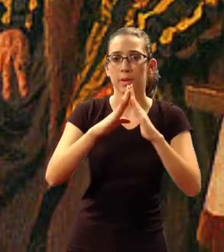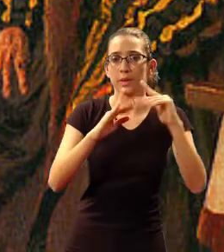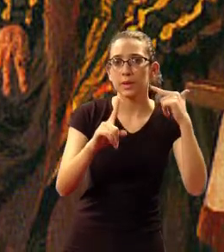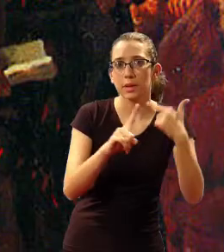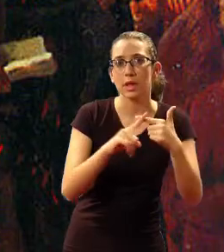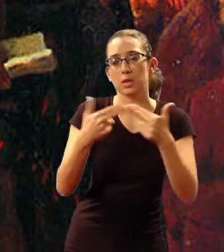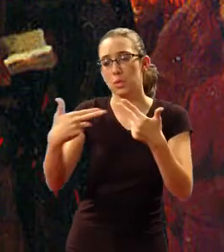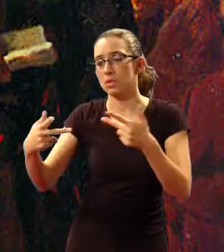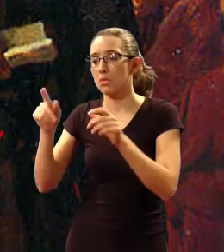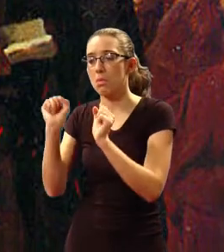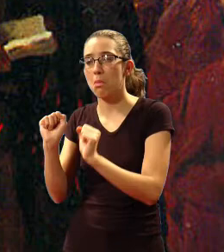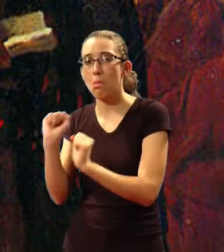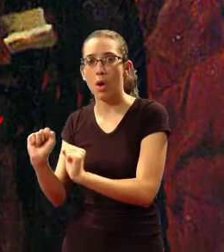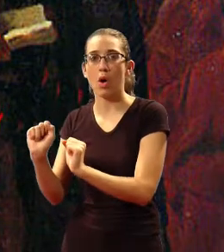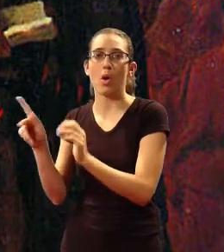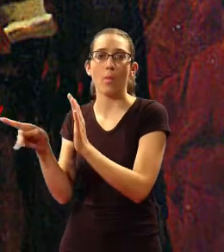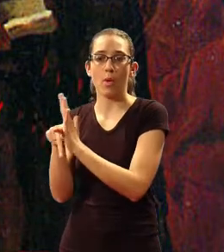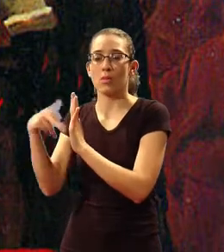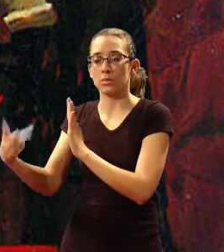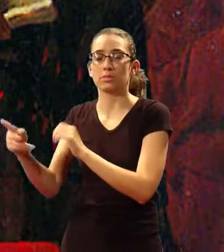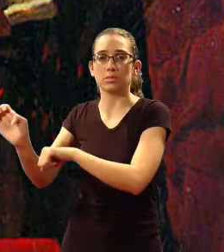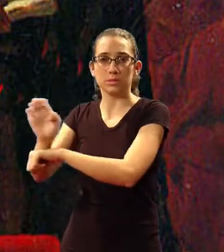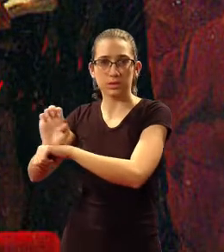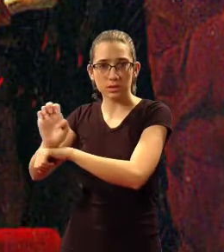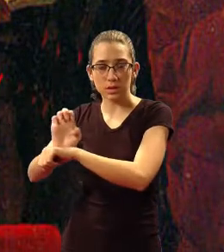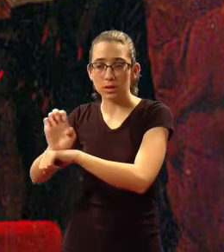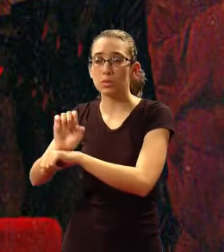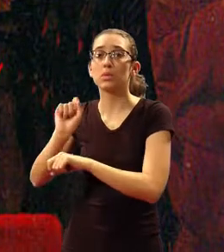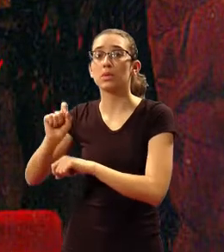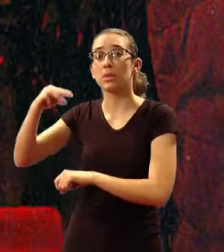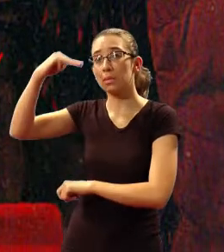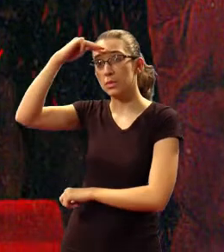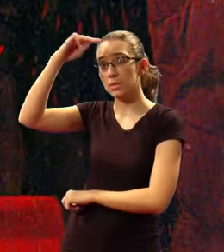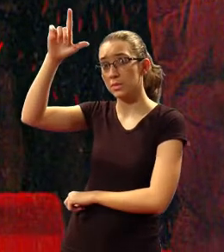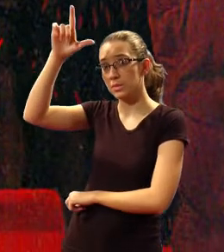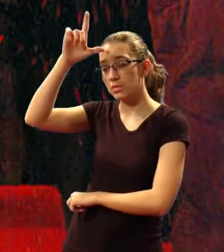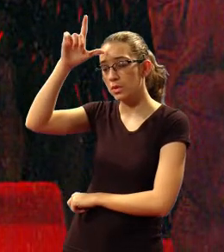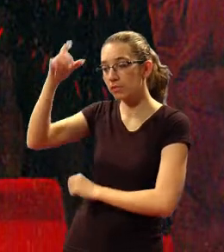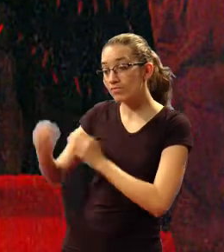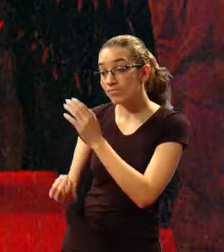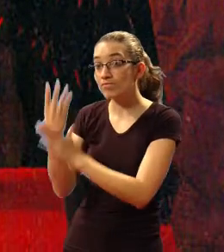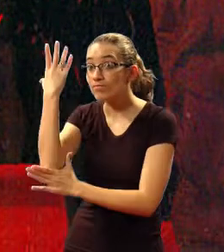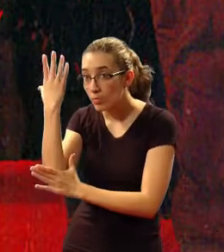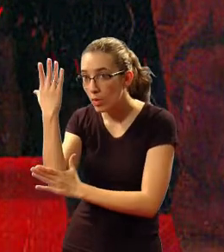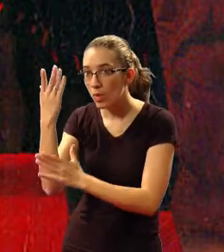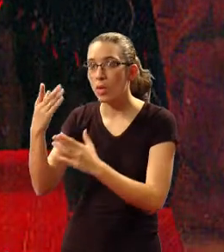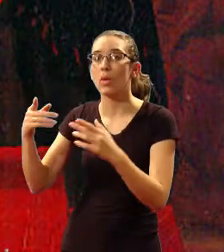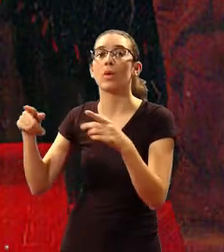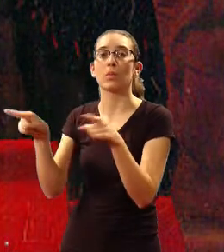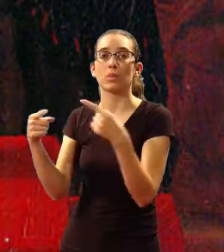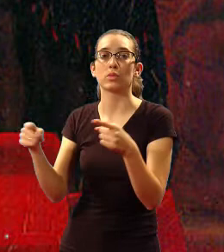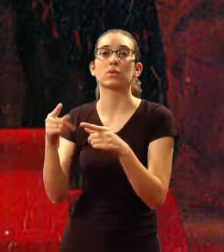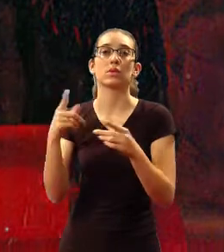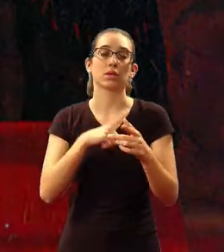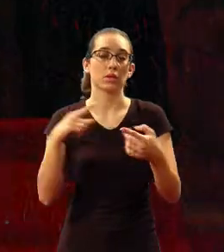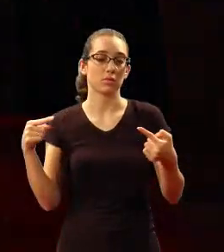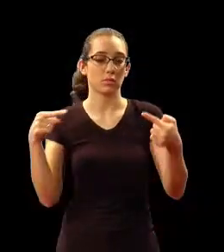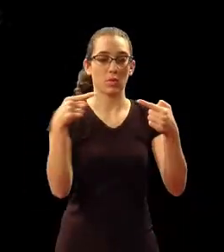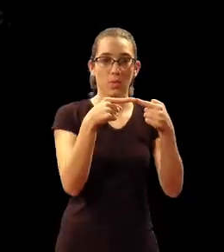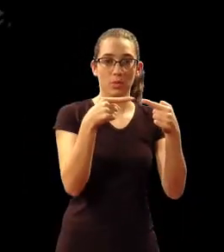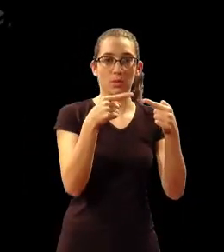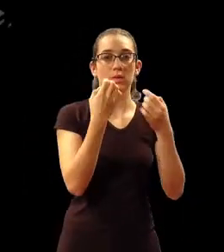e do poder do Estado, Lutero compôs esse hino com base no